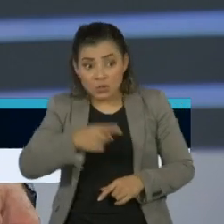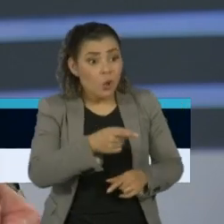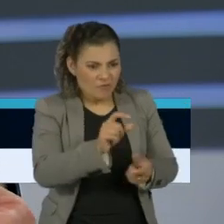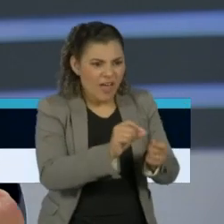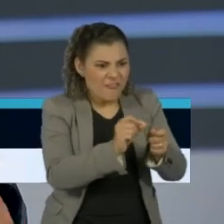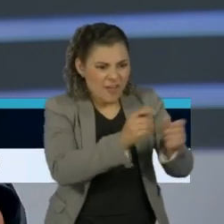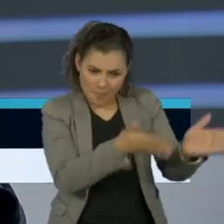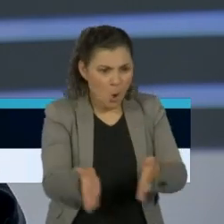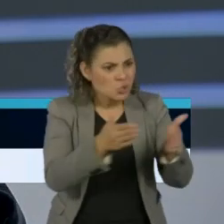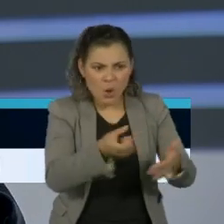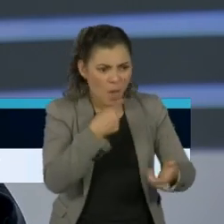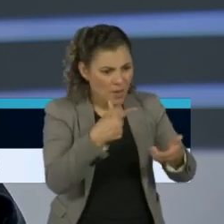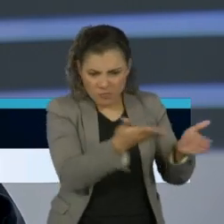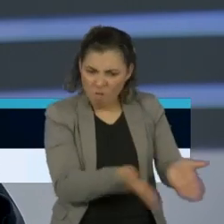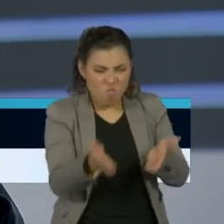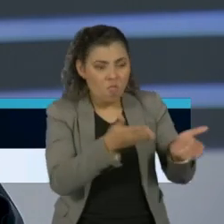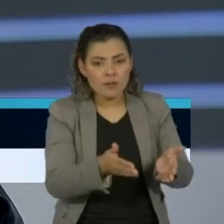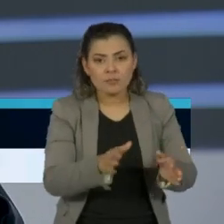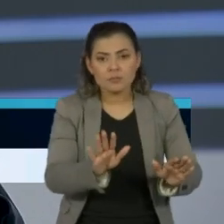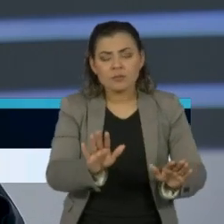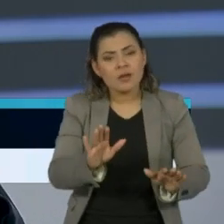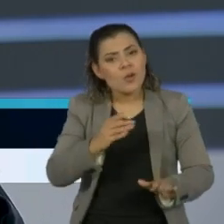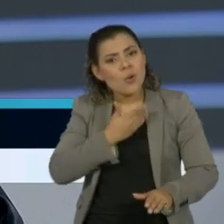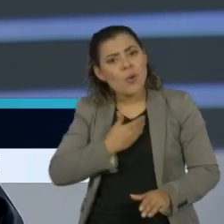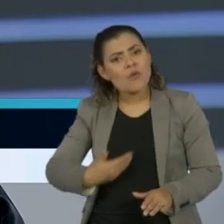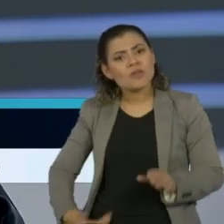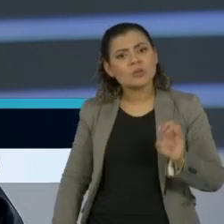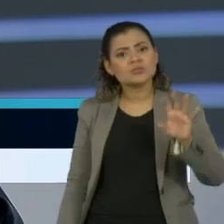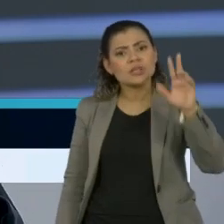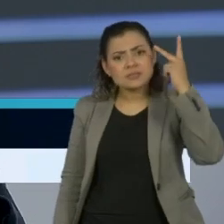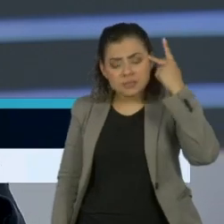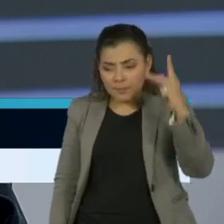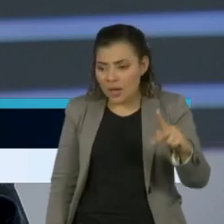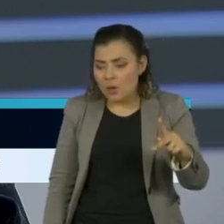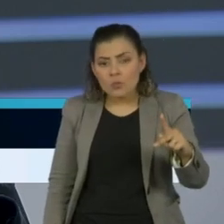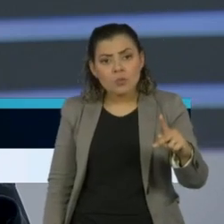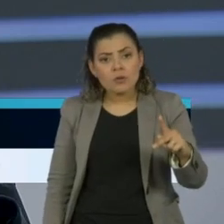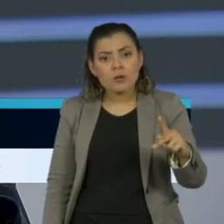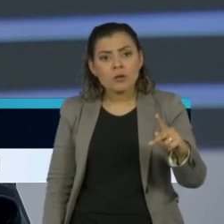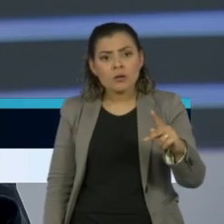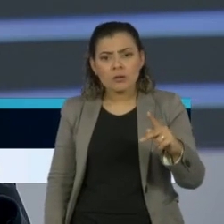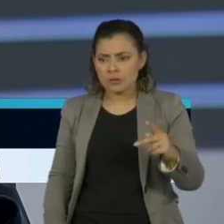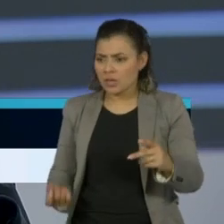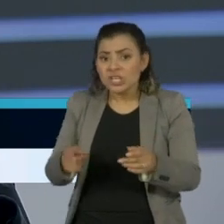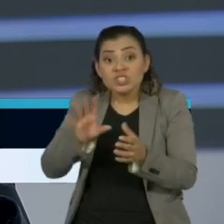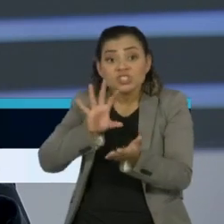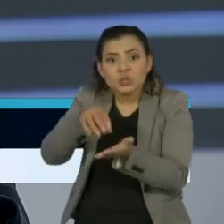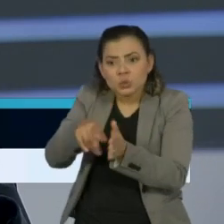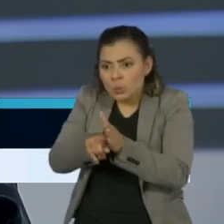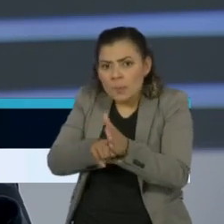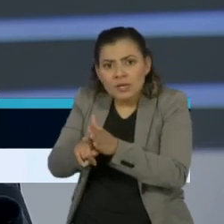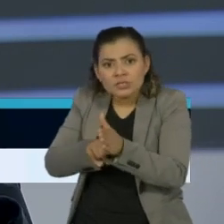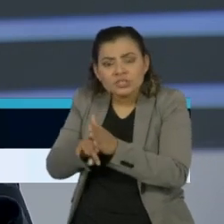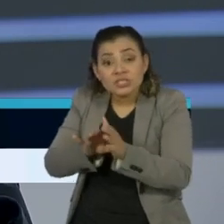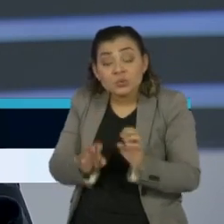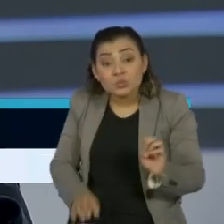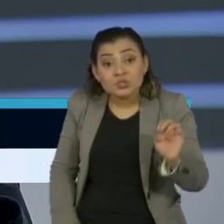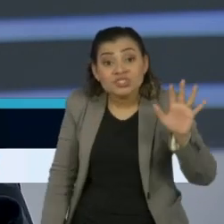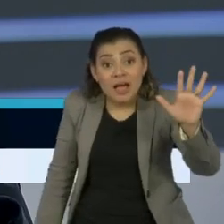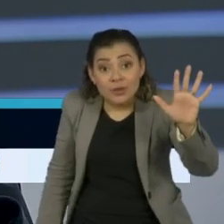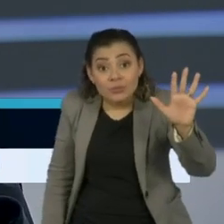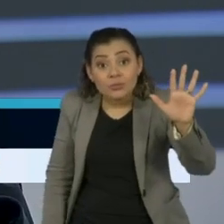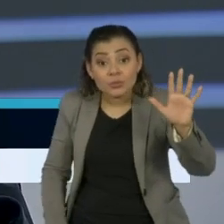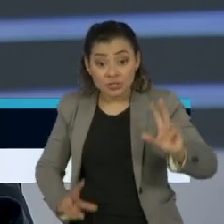produção né e o governo do governador do estado de são paulo faz com que o instituto de pesquisa do estado